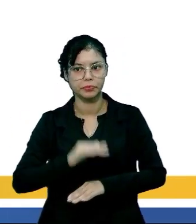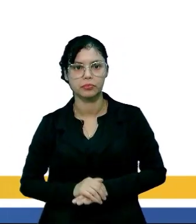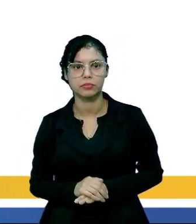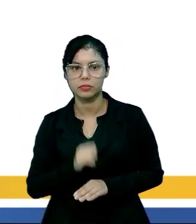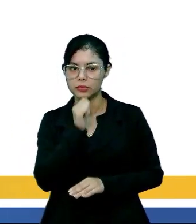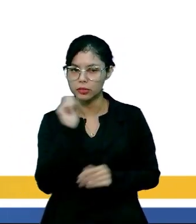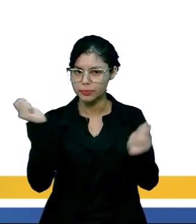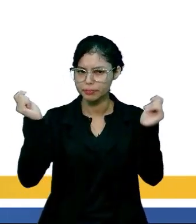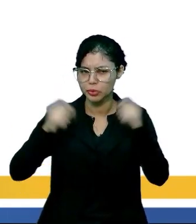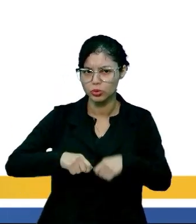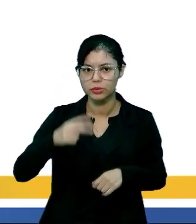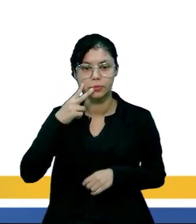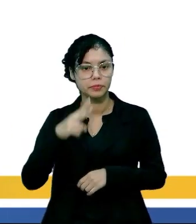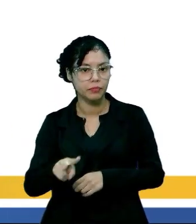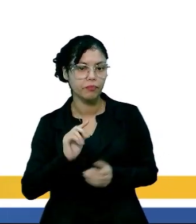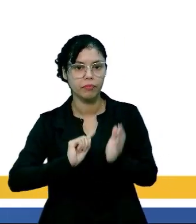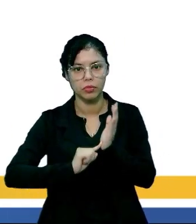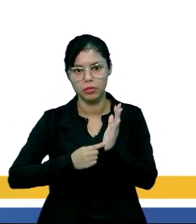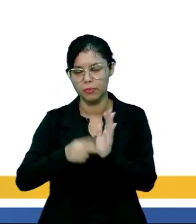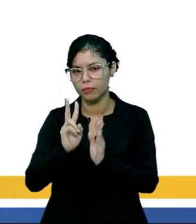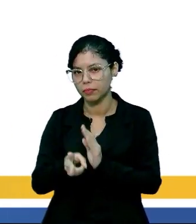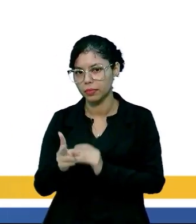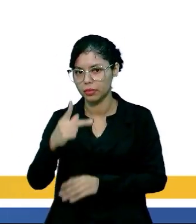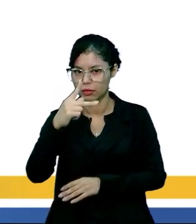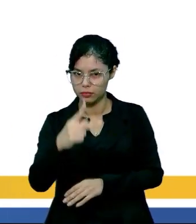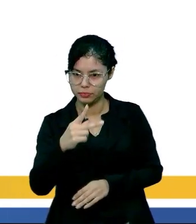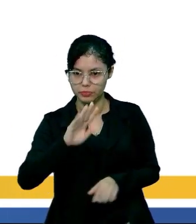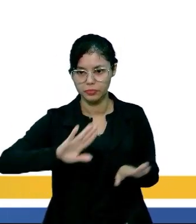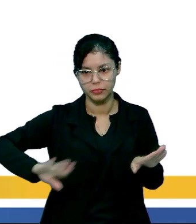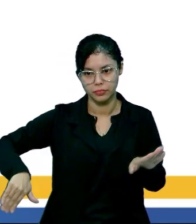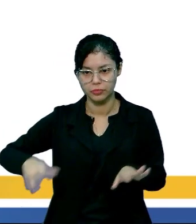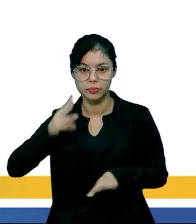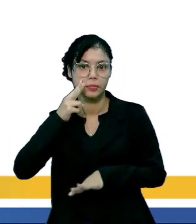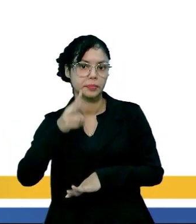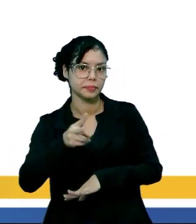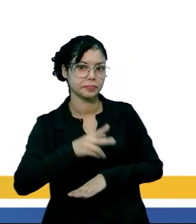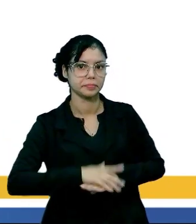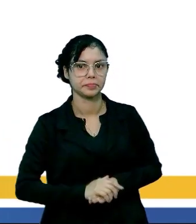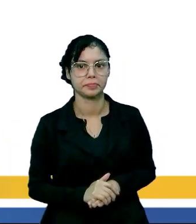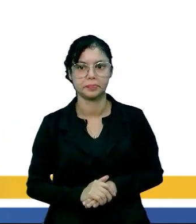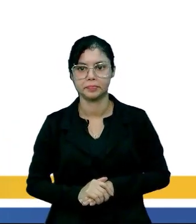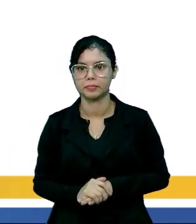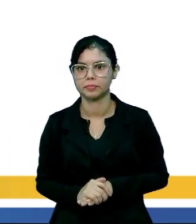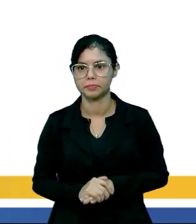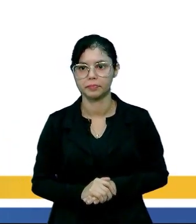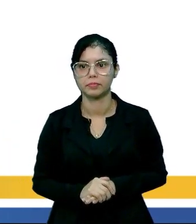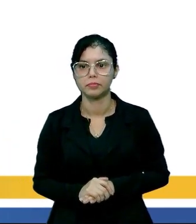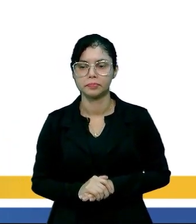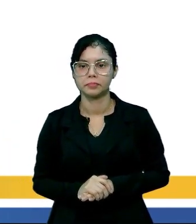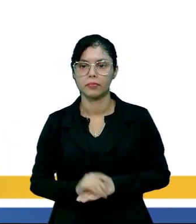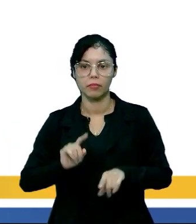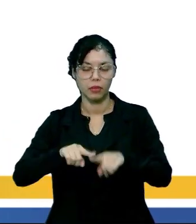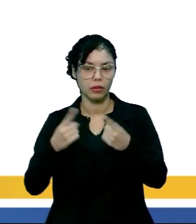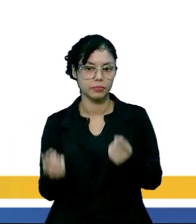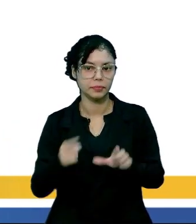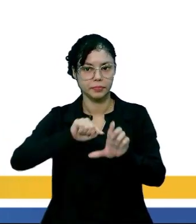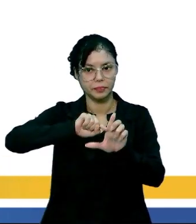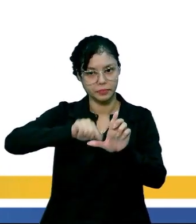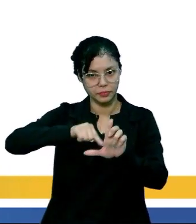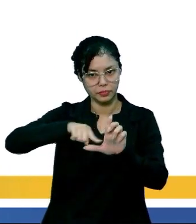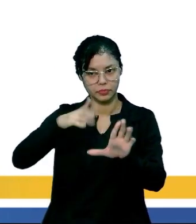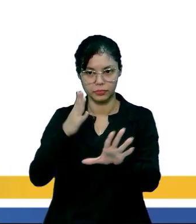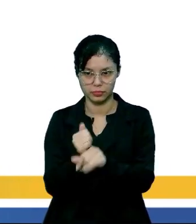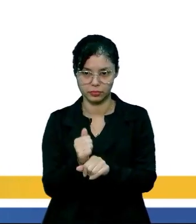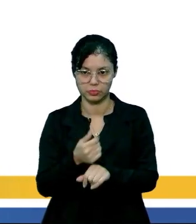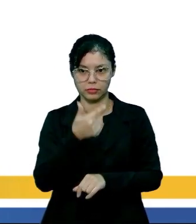de modo que fosse possível ver o mesmo ponto P da praia. No entanto, sob